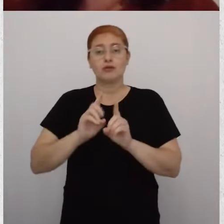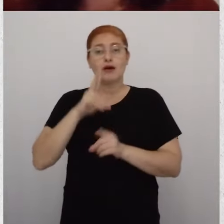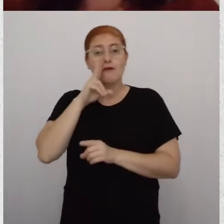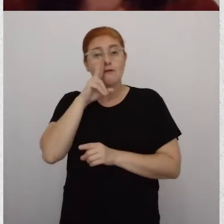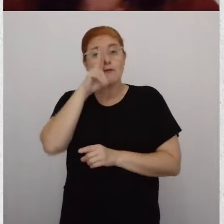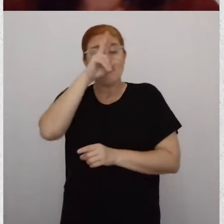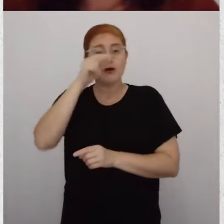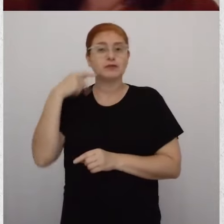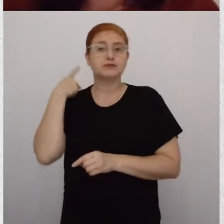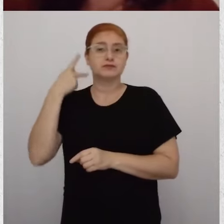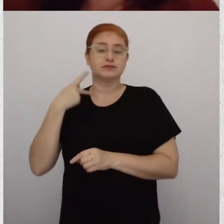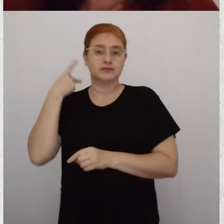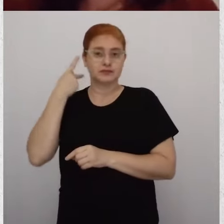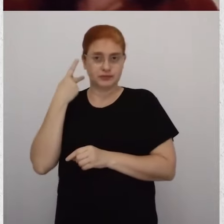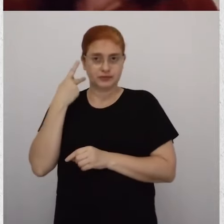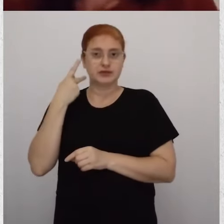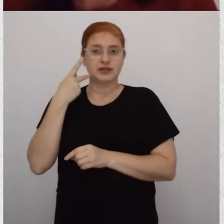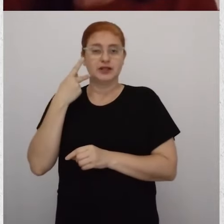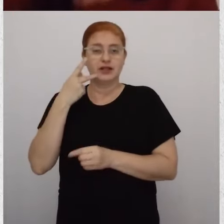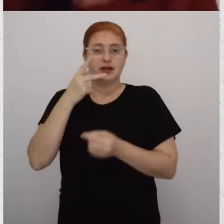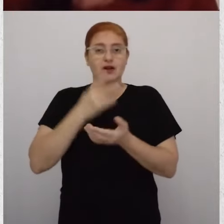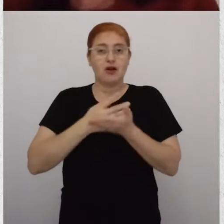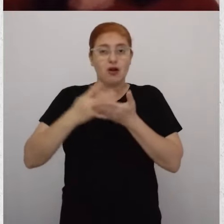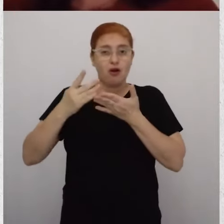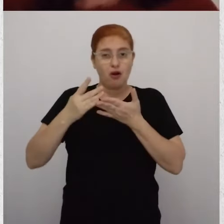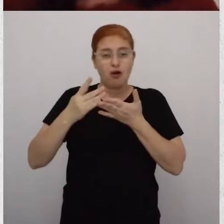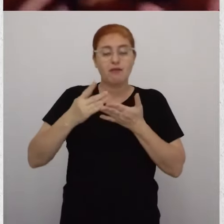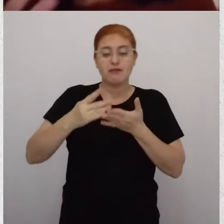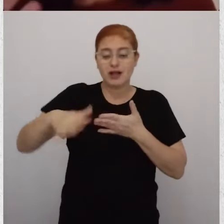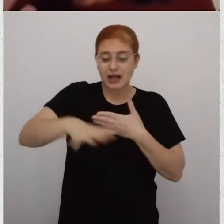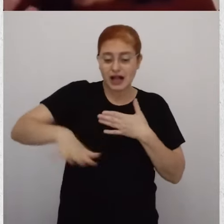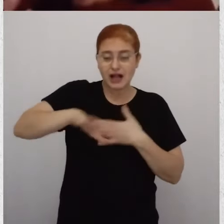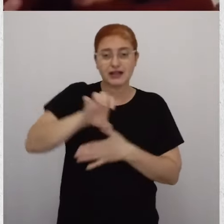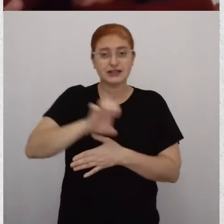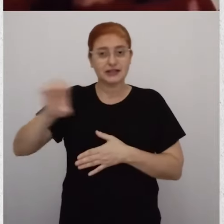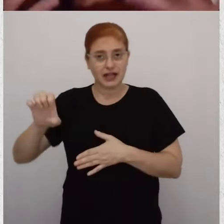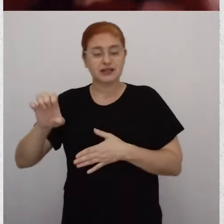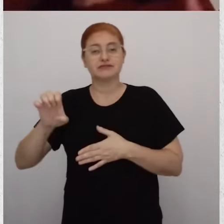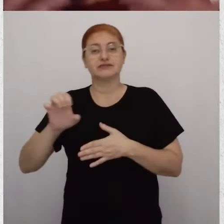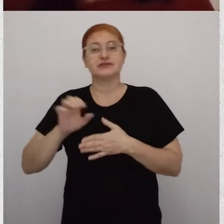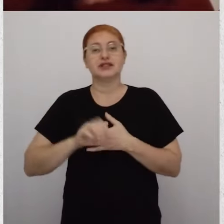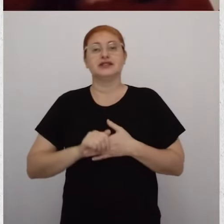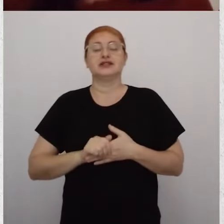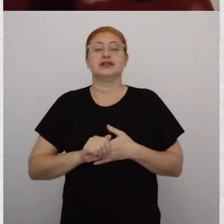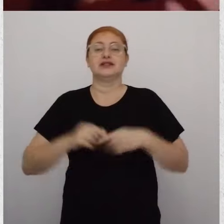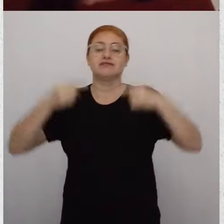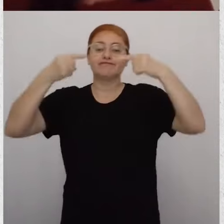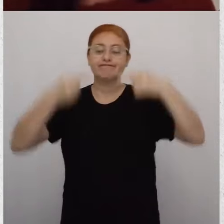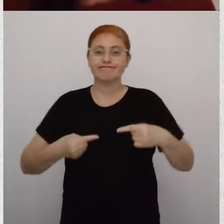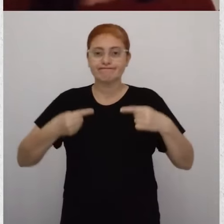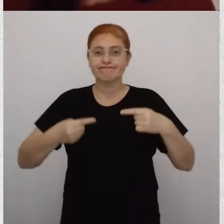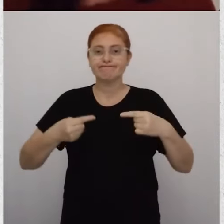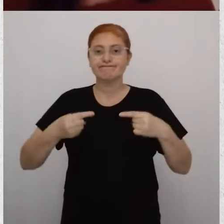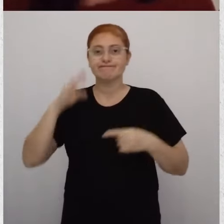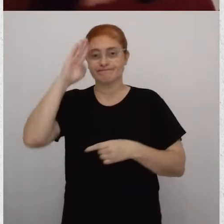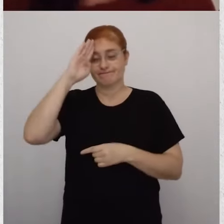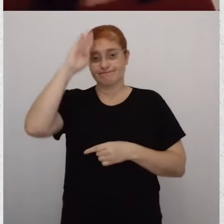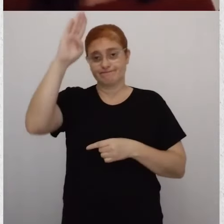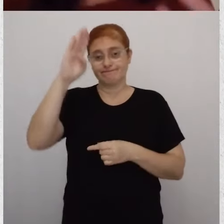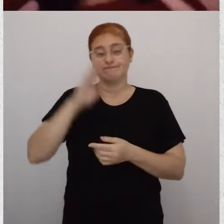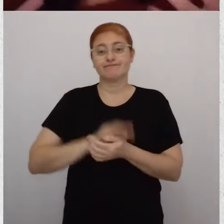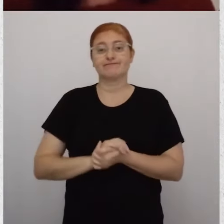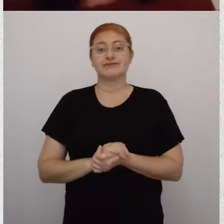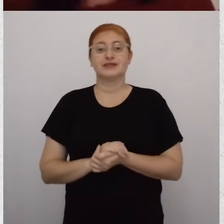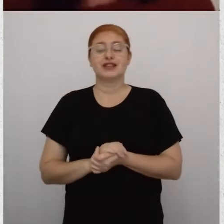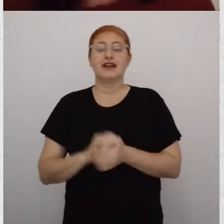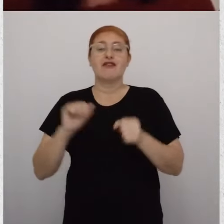forças políticas vão hegemonizando o campo da esquerda, né? E a disputa política, a disputa hegemônica, ela passa exatamente por fazer